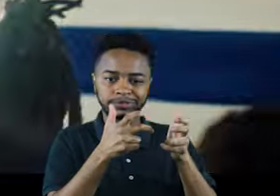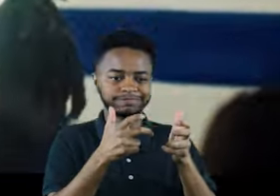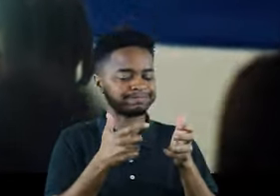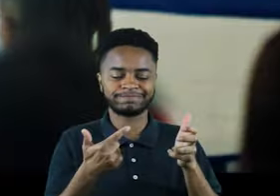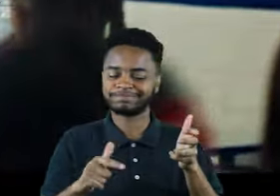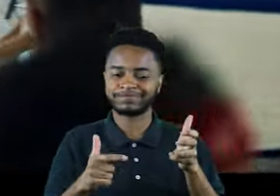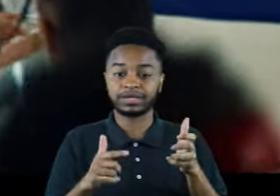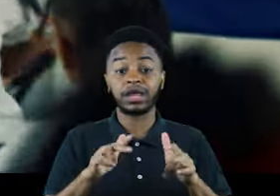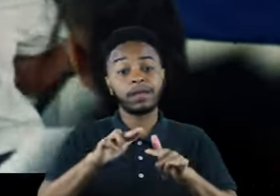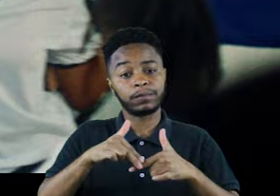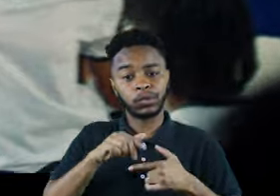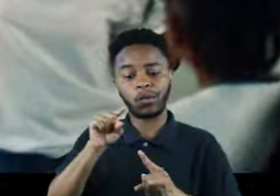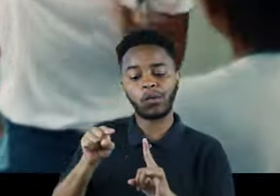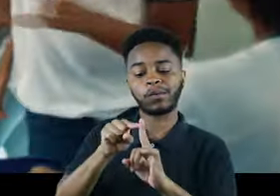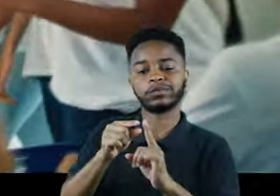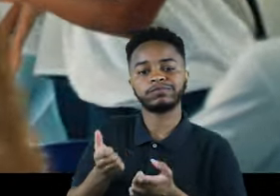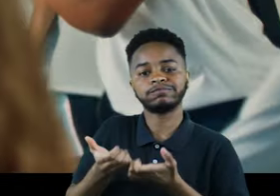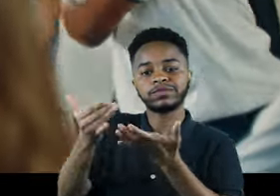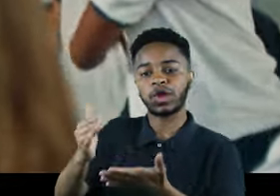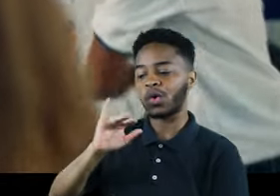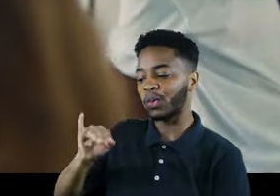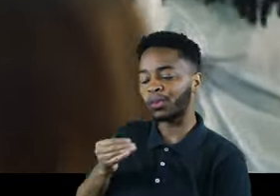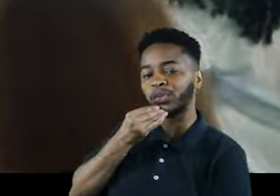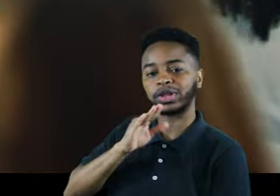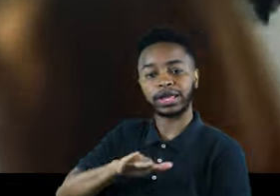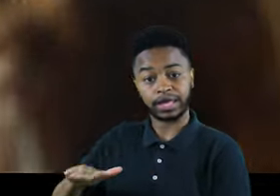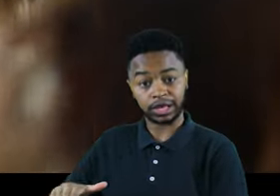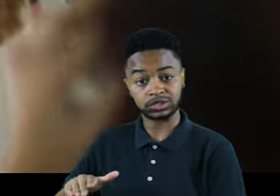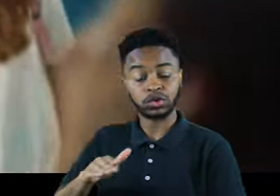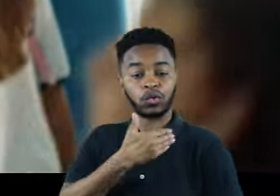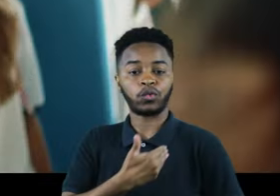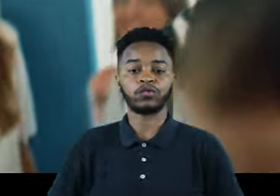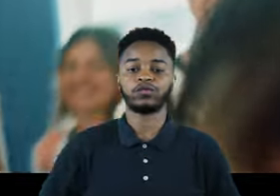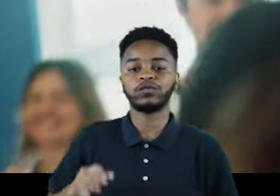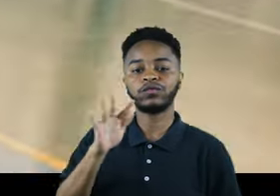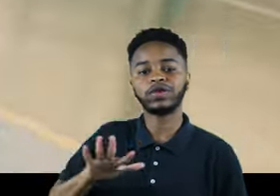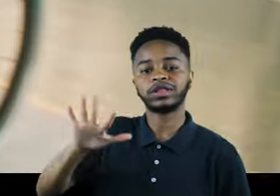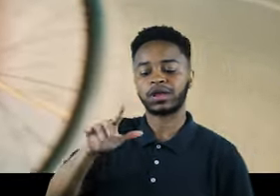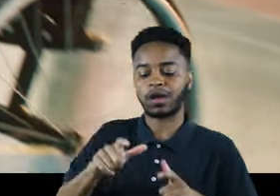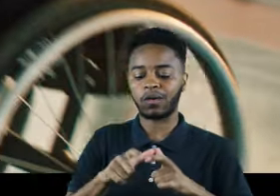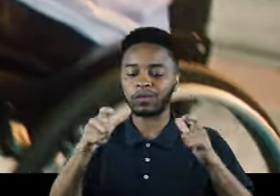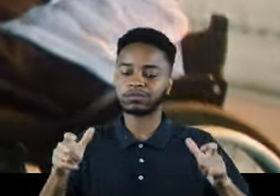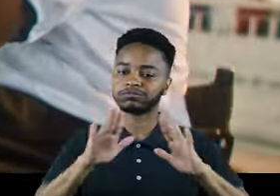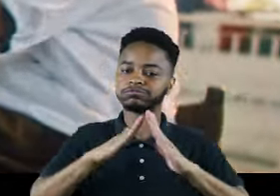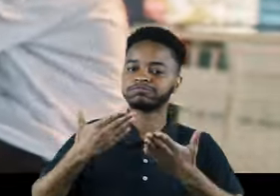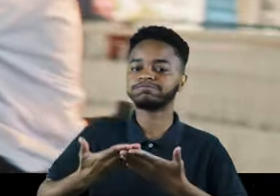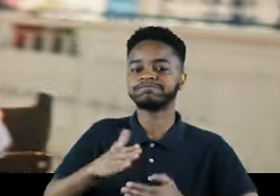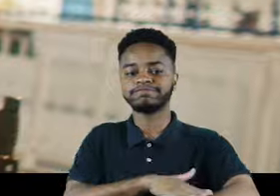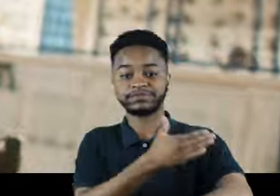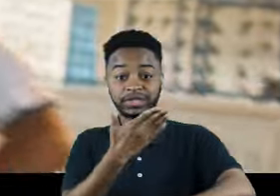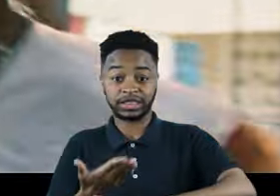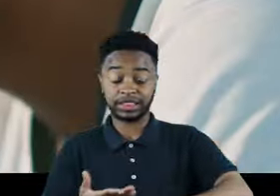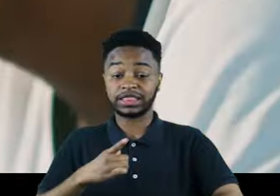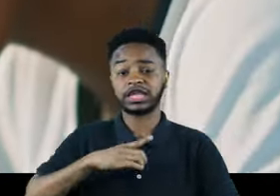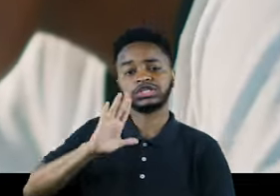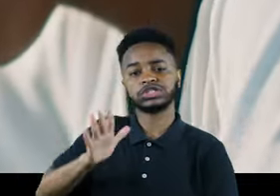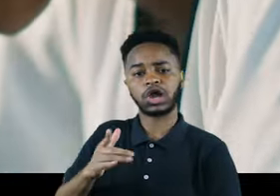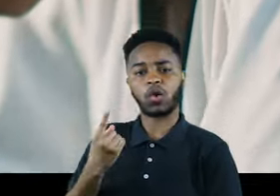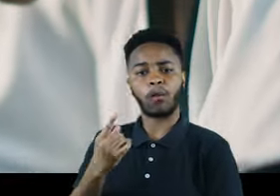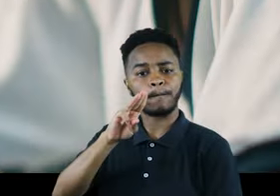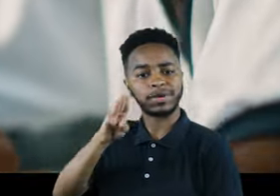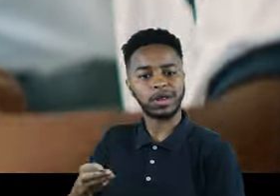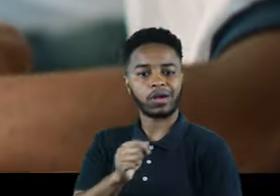dar mais oportunidades a nossas crianças que o governo federal está ampliando as escolas em tempo integral. Já